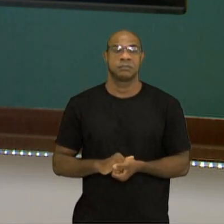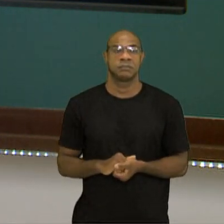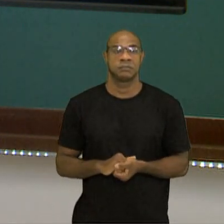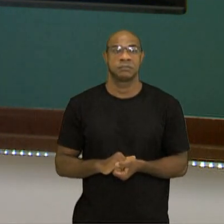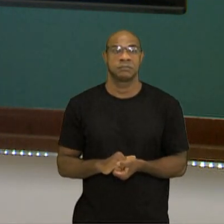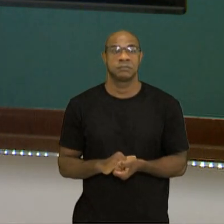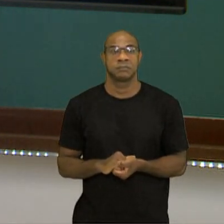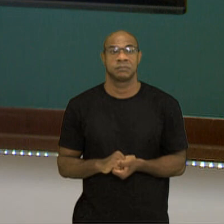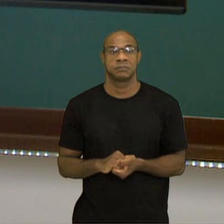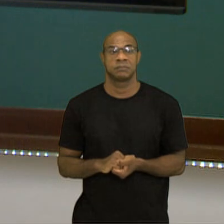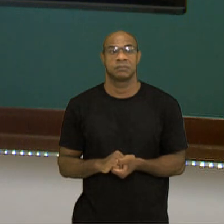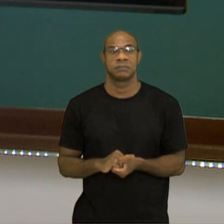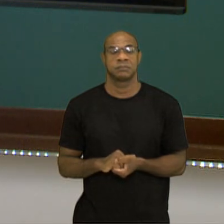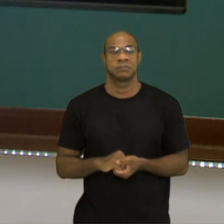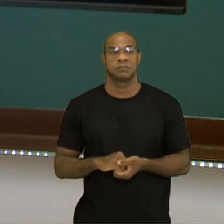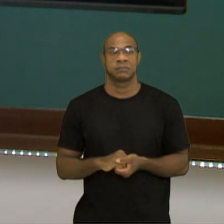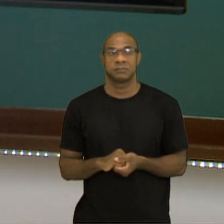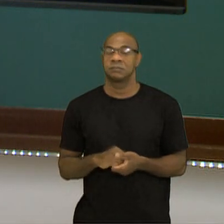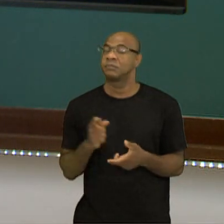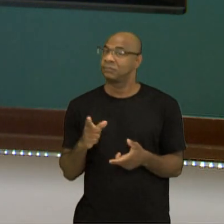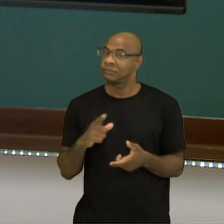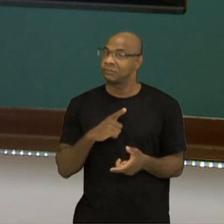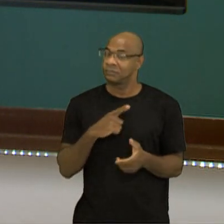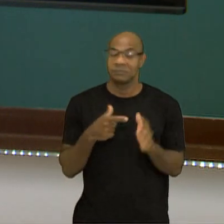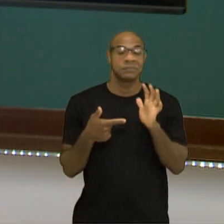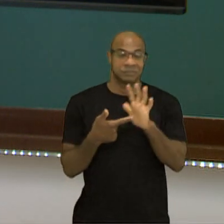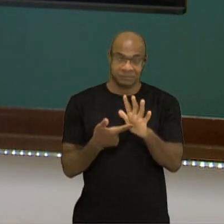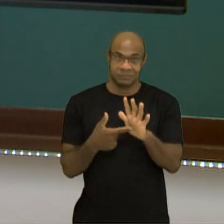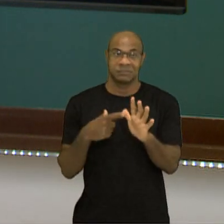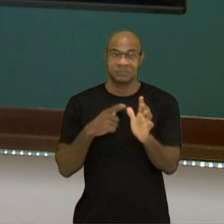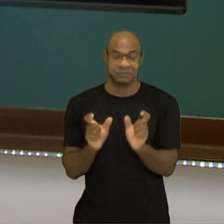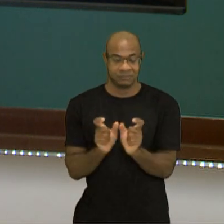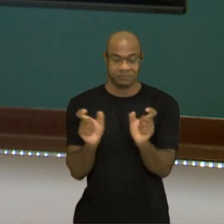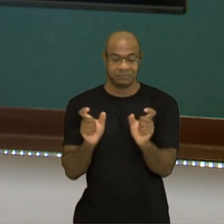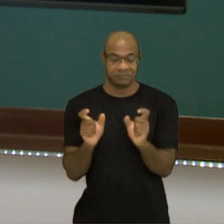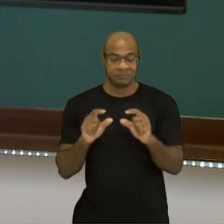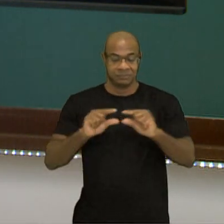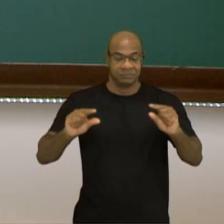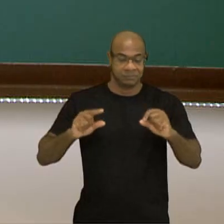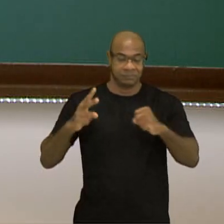verbs. Inclusive os phrasal verbs que apareceram na nossa aula de hoje, tá?